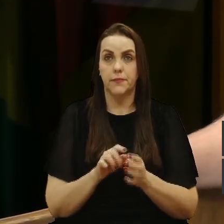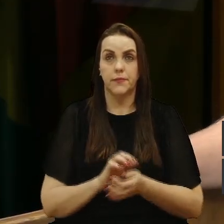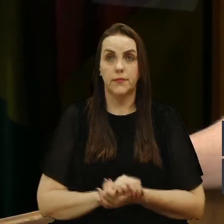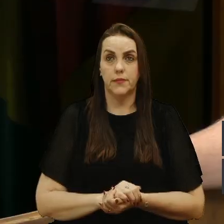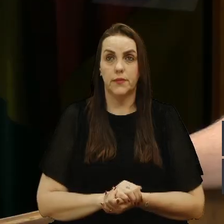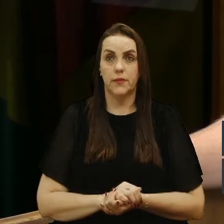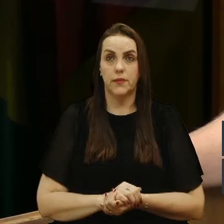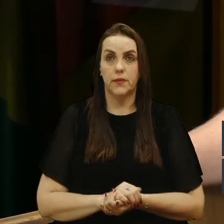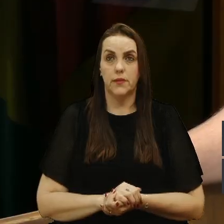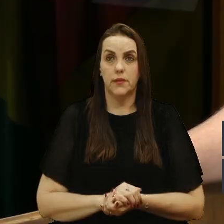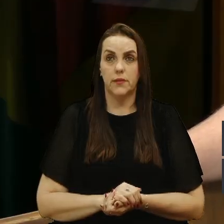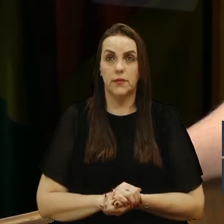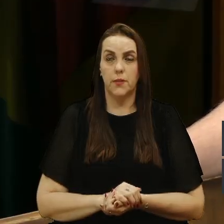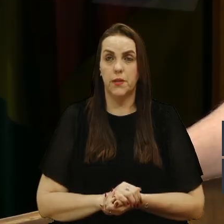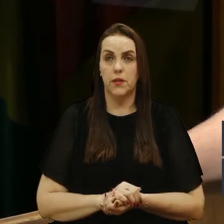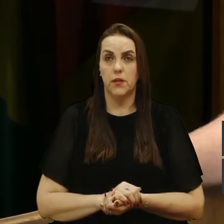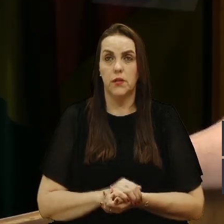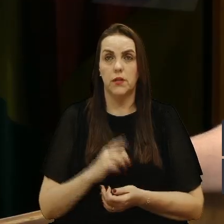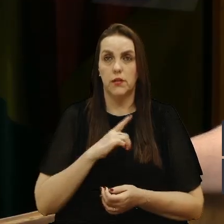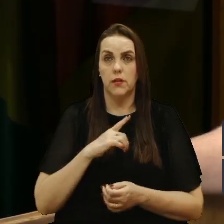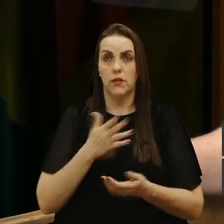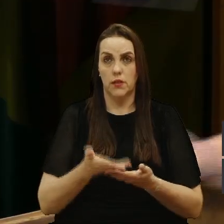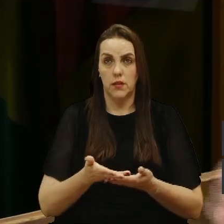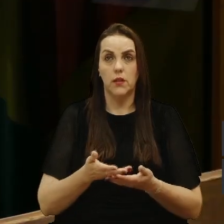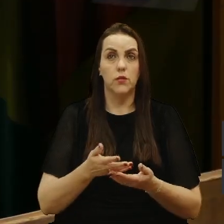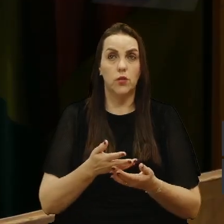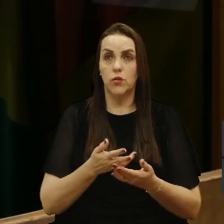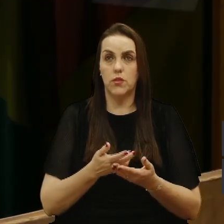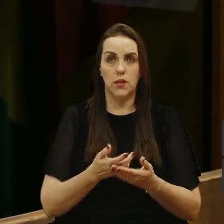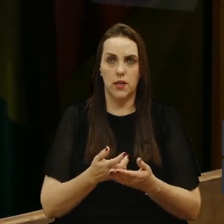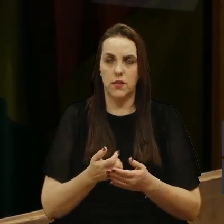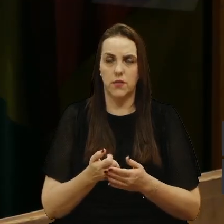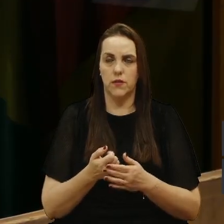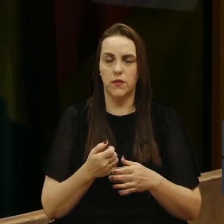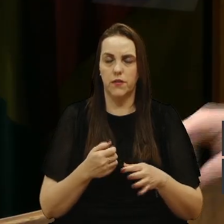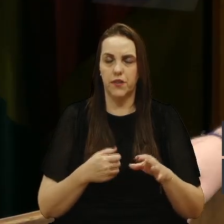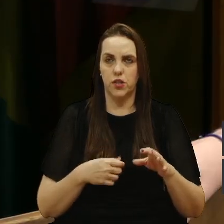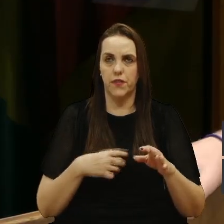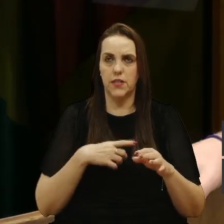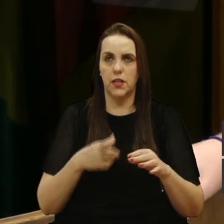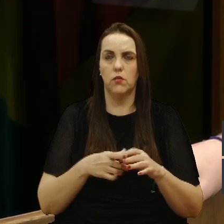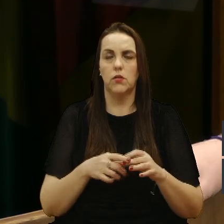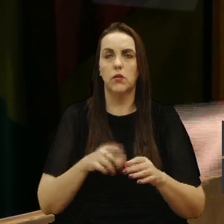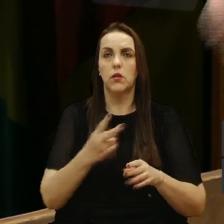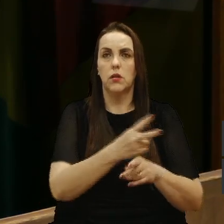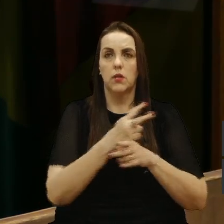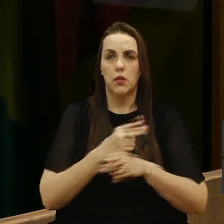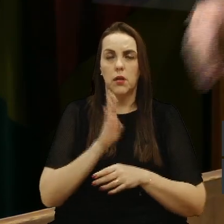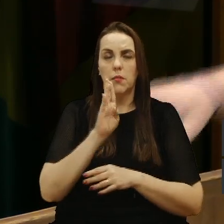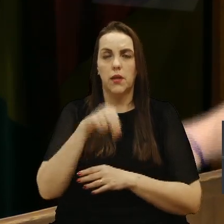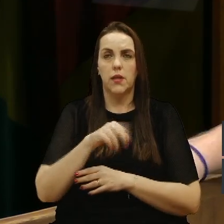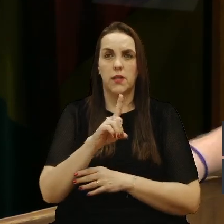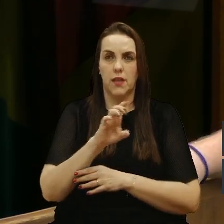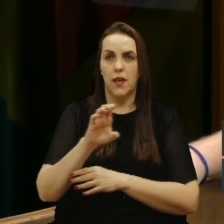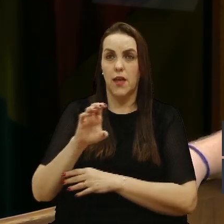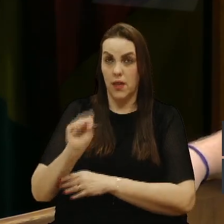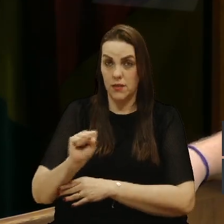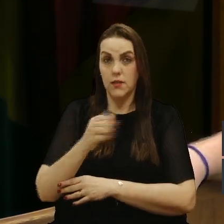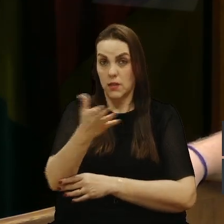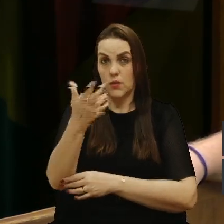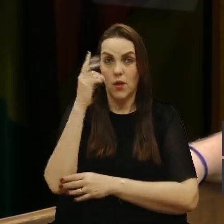começou a apresentar um déficit, eu subi essa tribuna aqui para falar sobre os modelos de empréstimo do BNDES. Com certeza o senhor